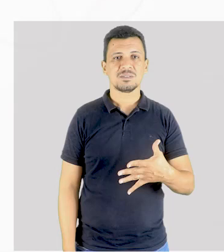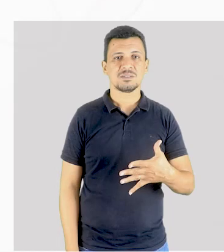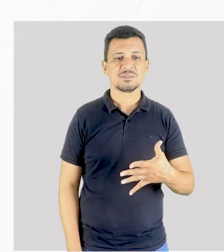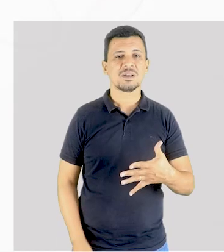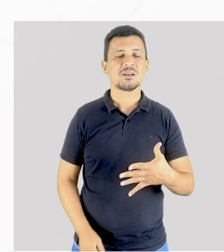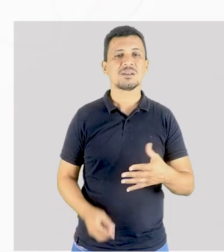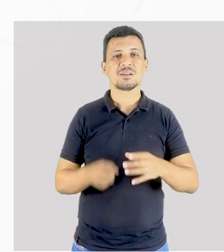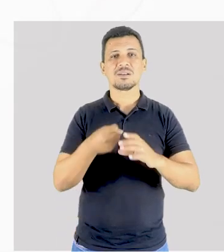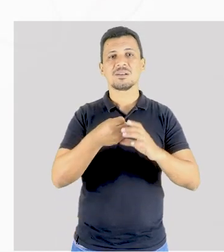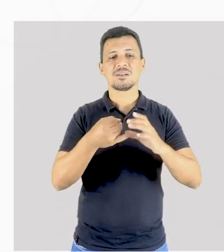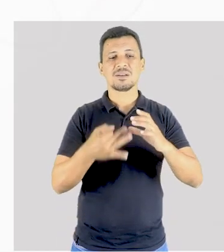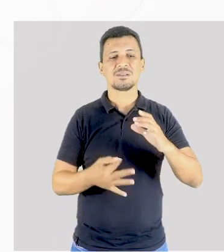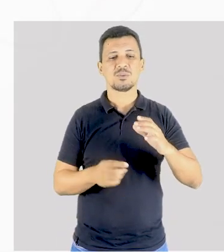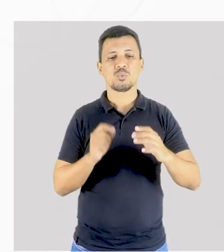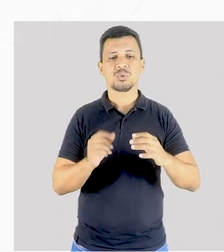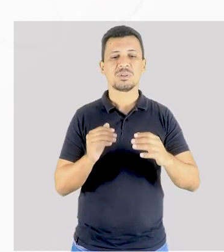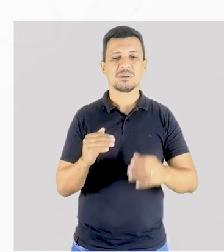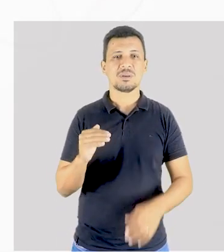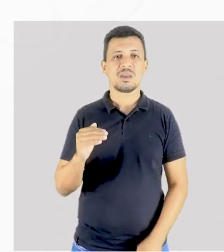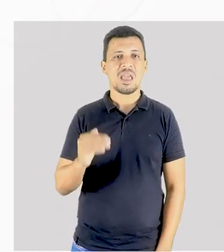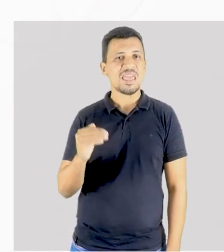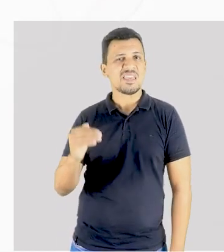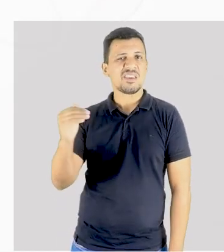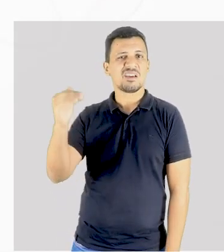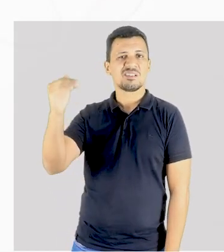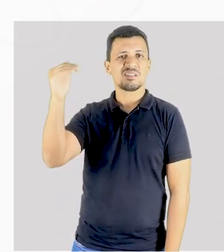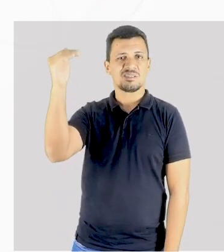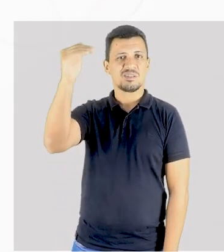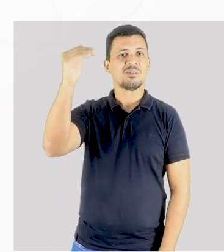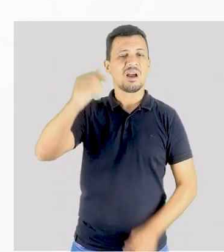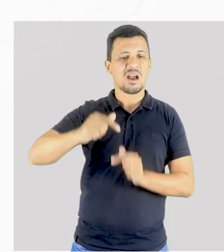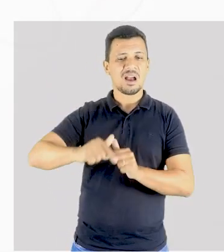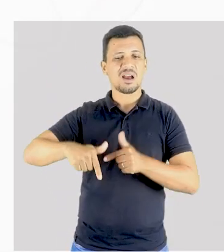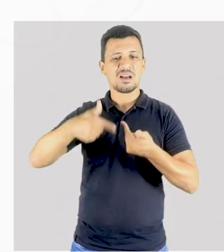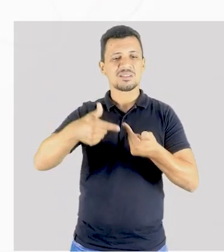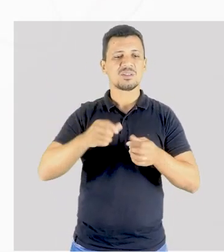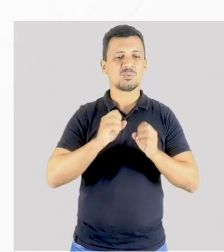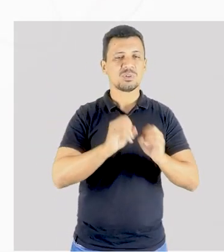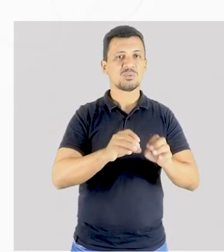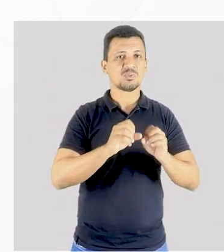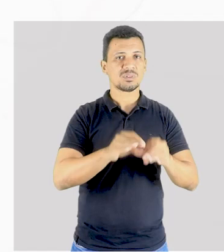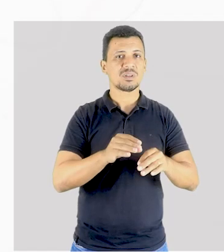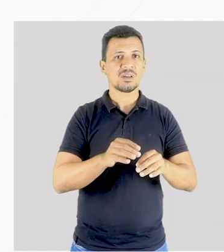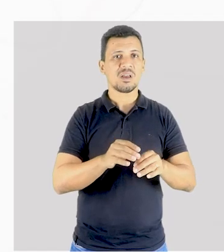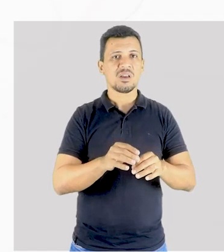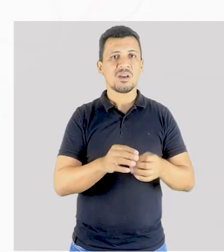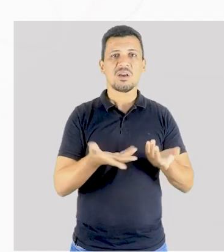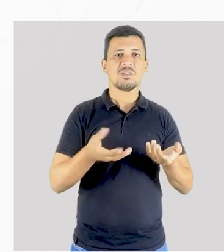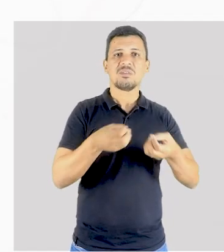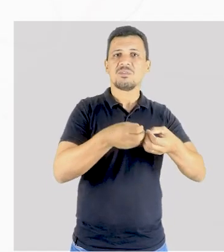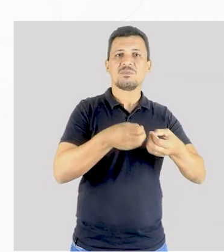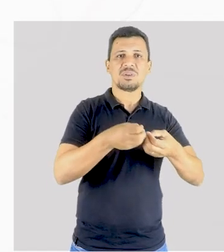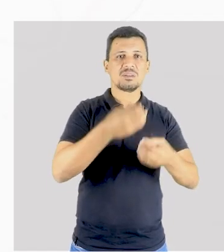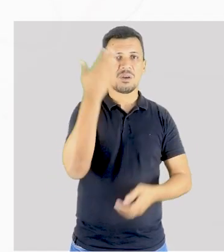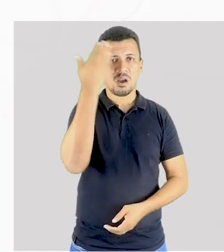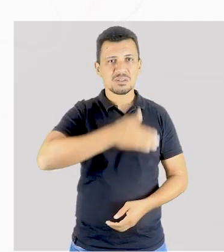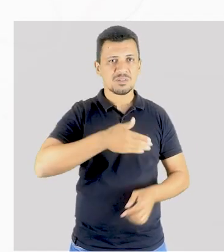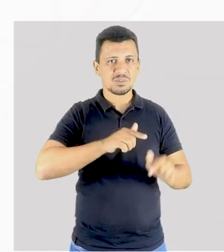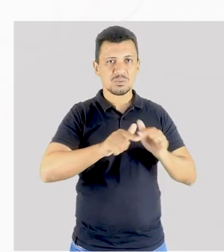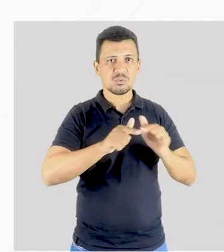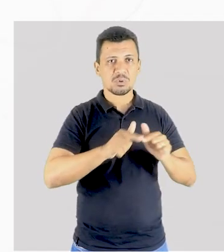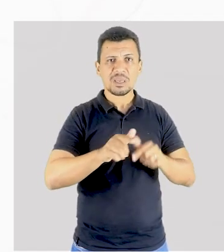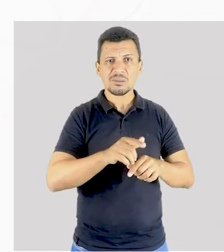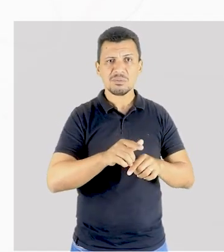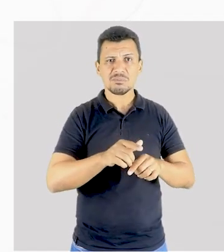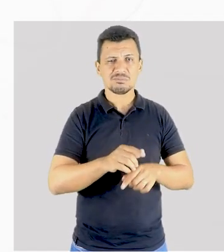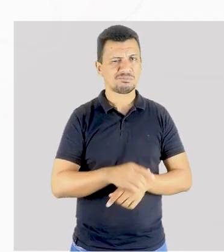se caracteriza pela hierarquização da ação educativa frente ao serviço concreto não não tem